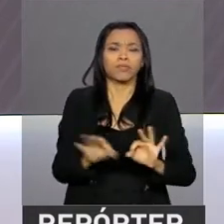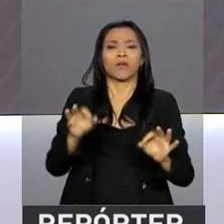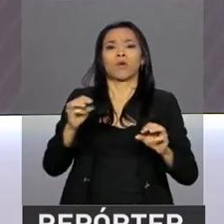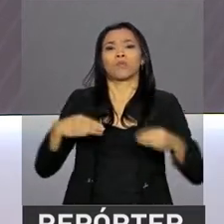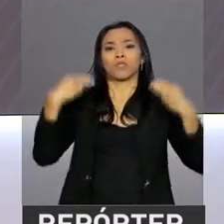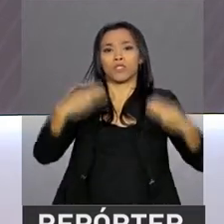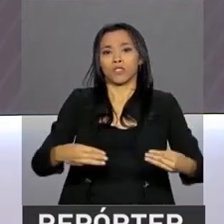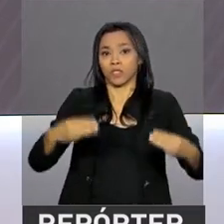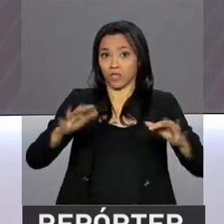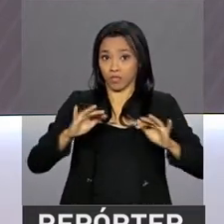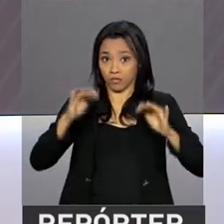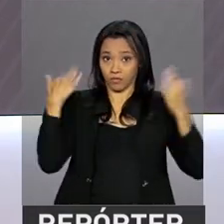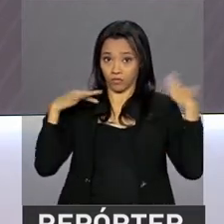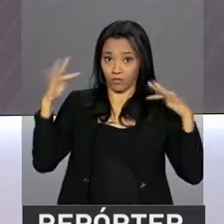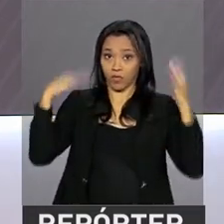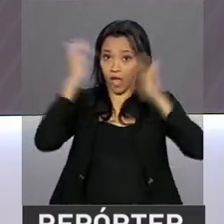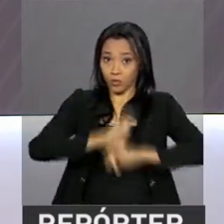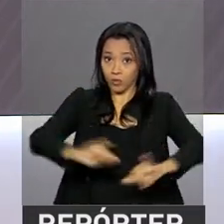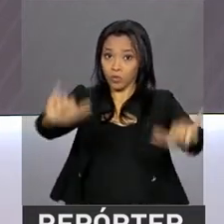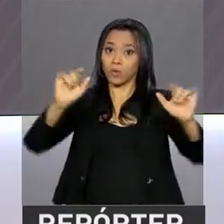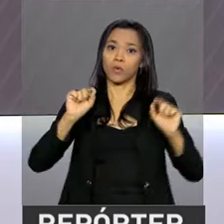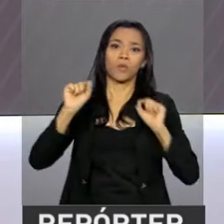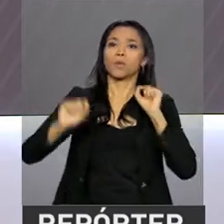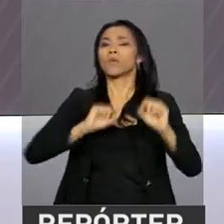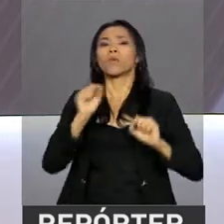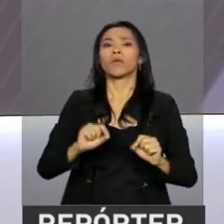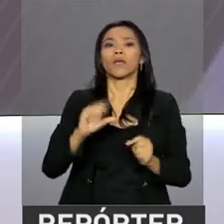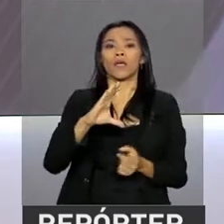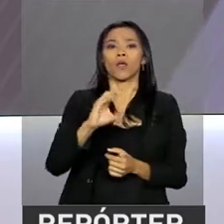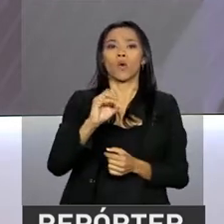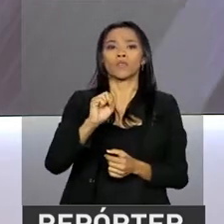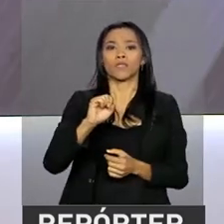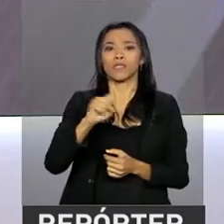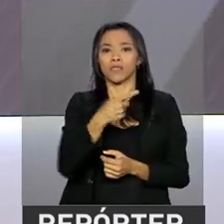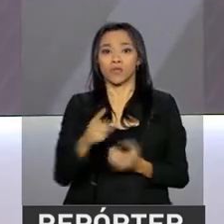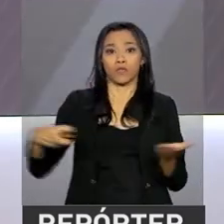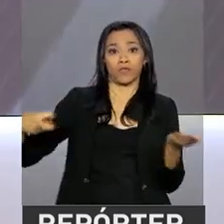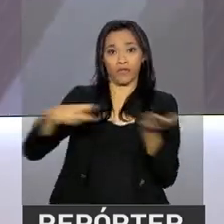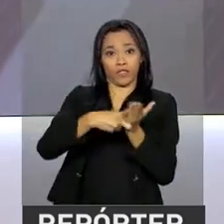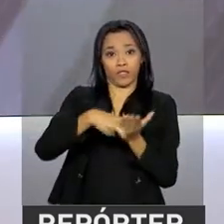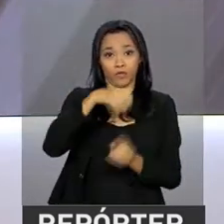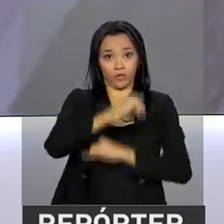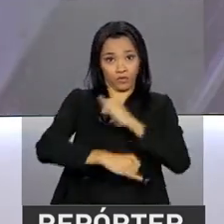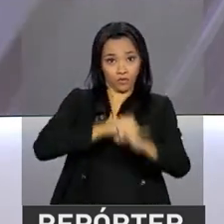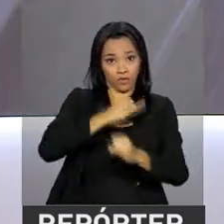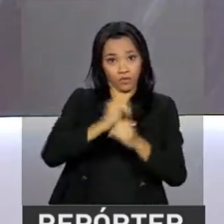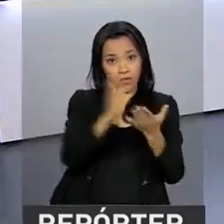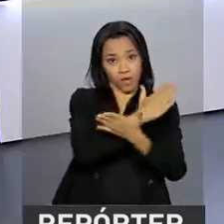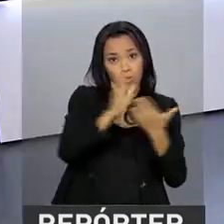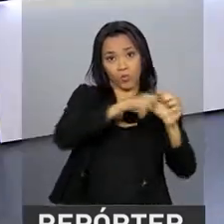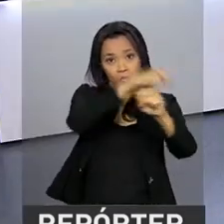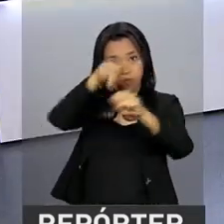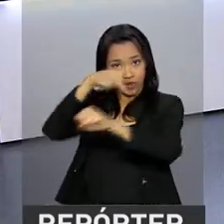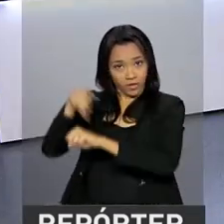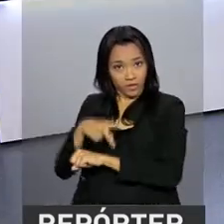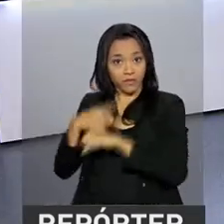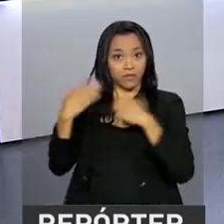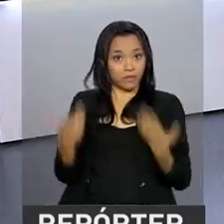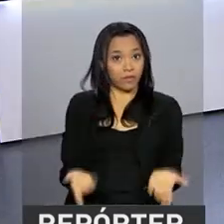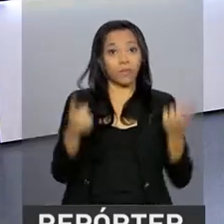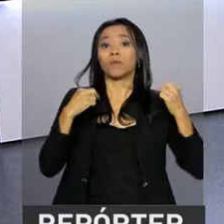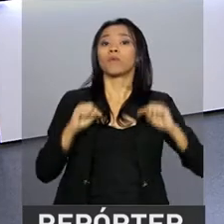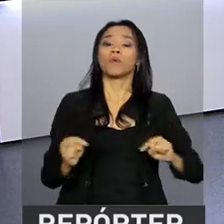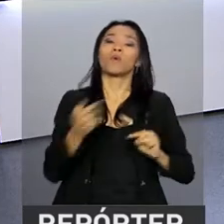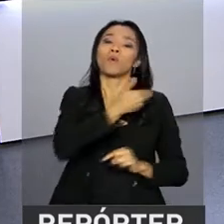fortalecer o setor entre elas a concessão de vistos eletrônicos para turistas de alguns países o governo também vai